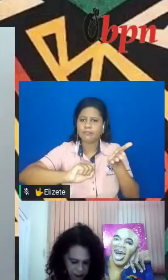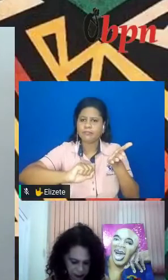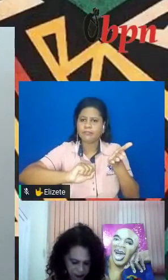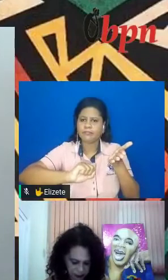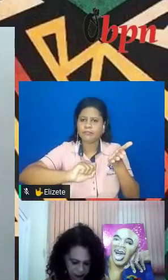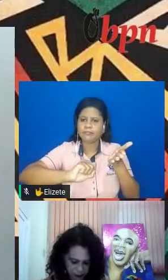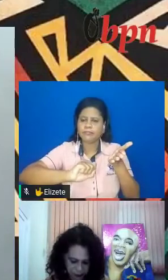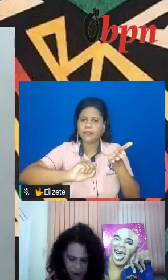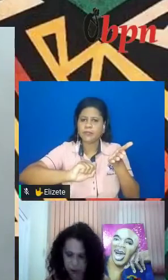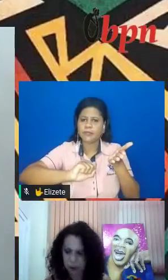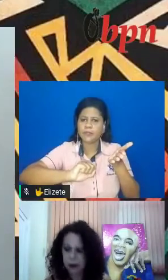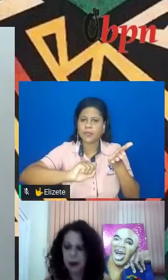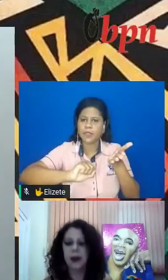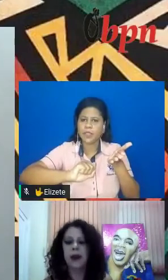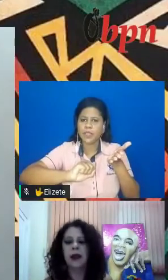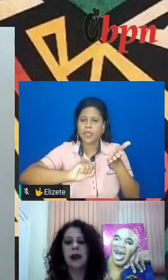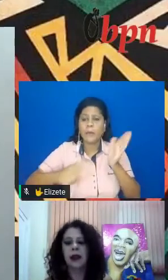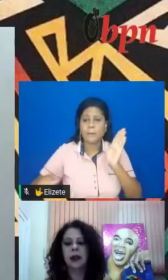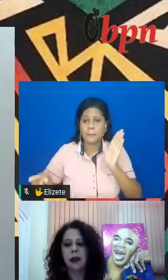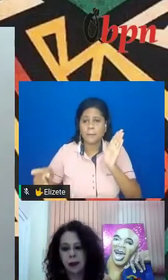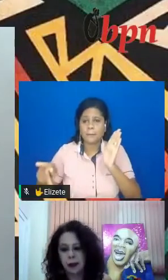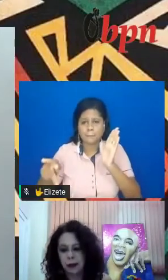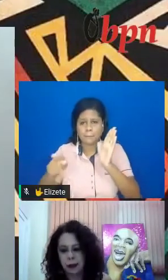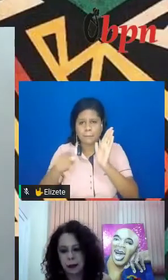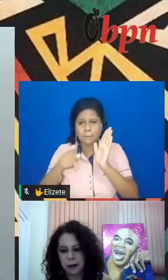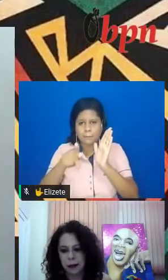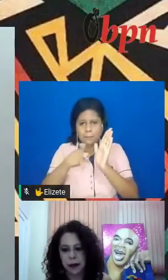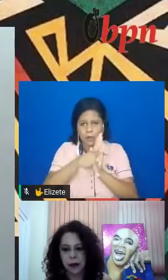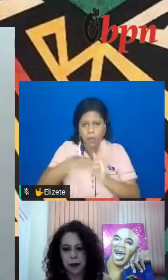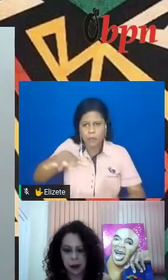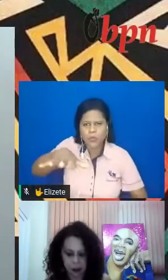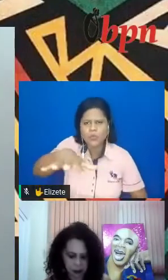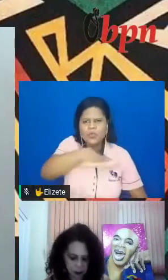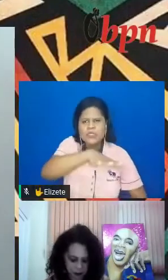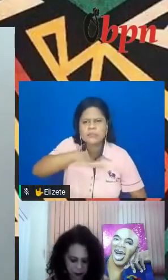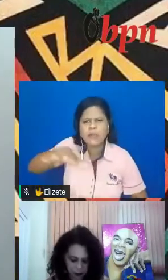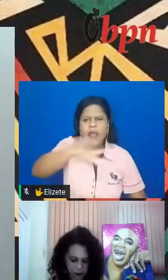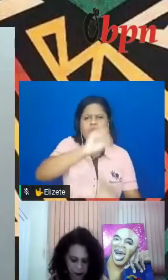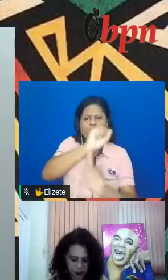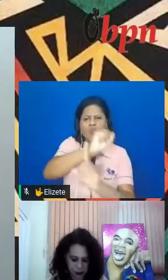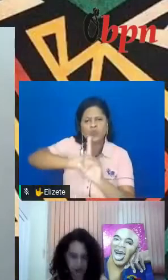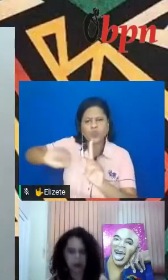dentro de um posicionamento, ou dentro de um espaço social,